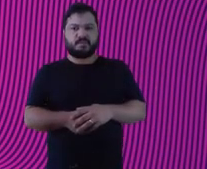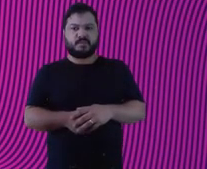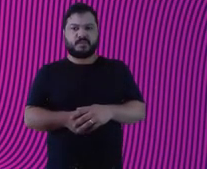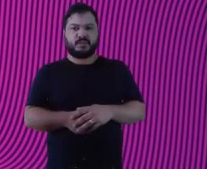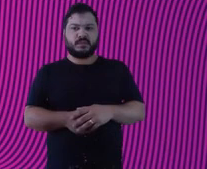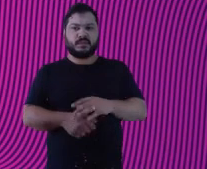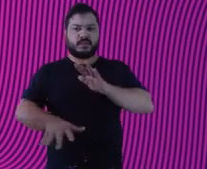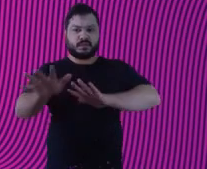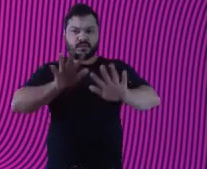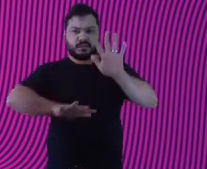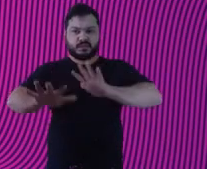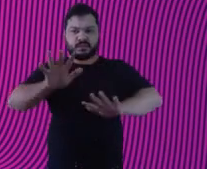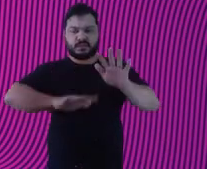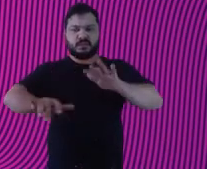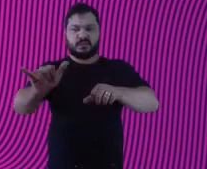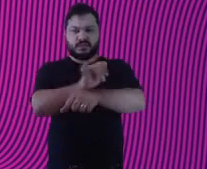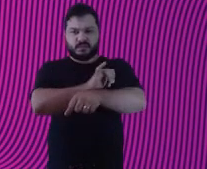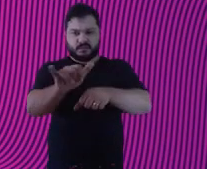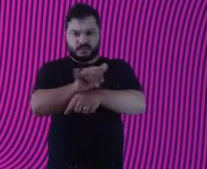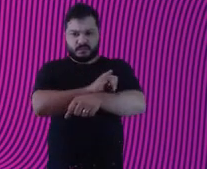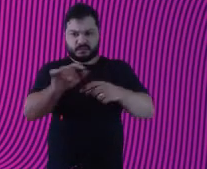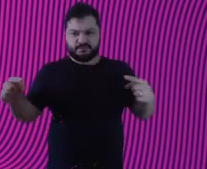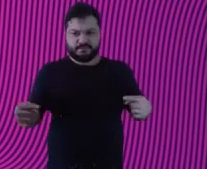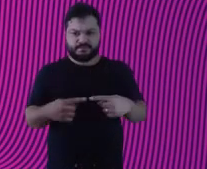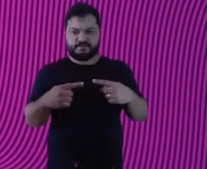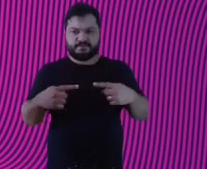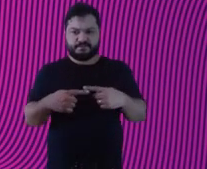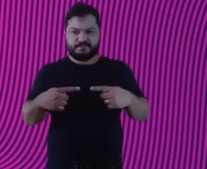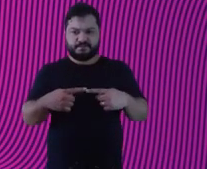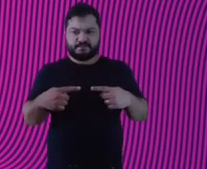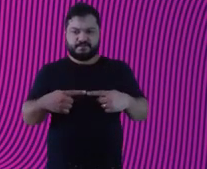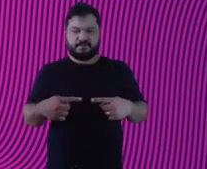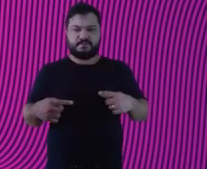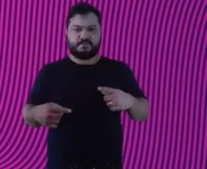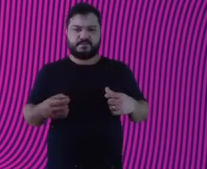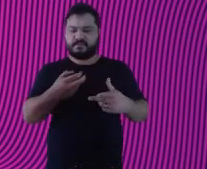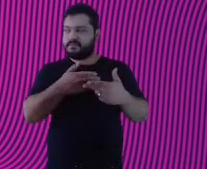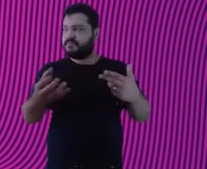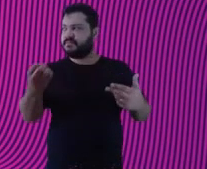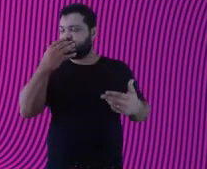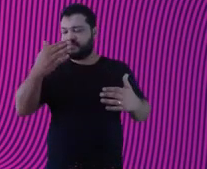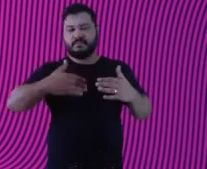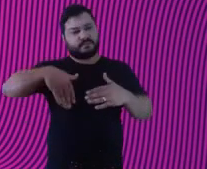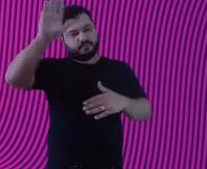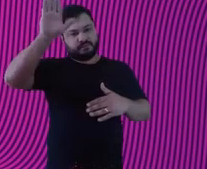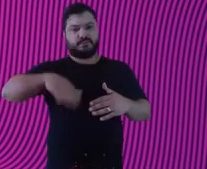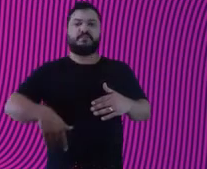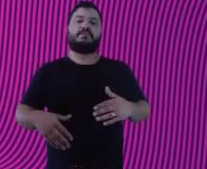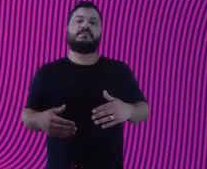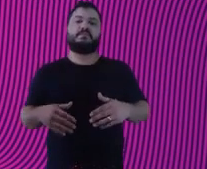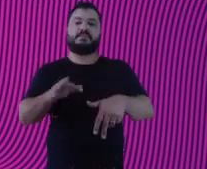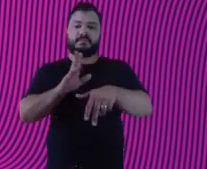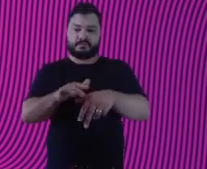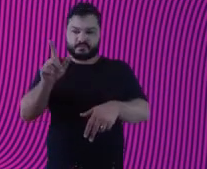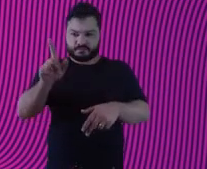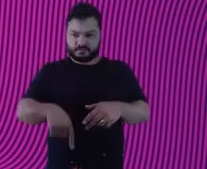cauteloso e ter uma estratégia bem adequada para trazer o benefício máximo para o paciente. Então, esse é um